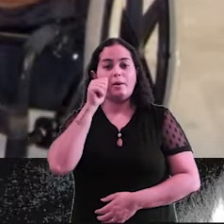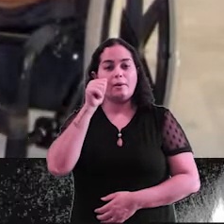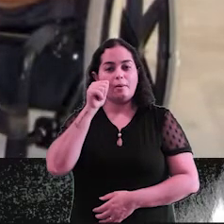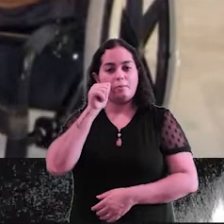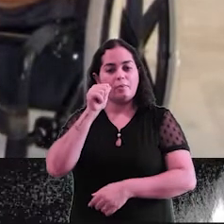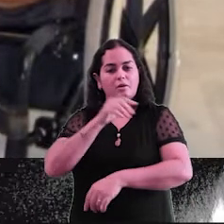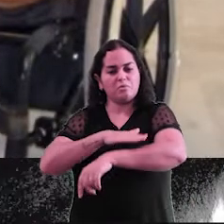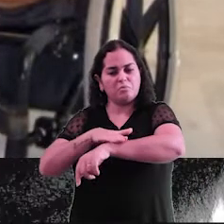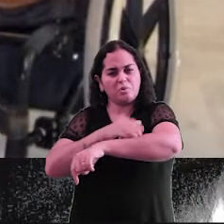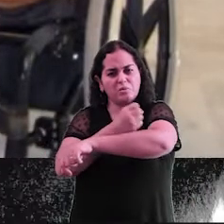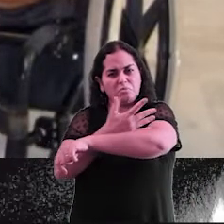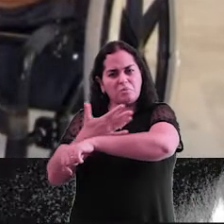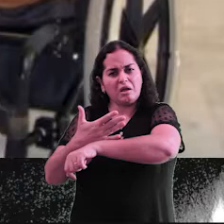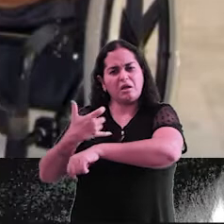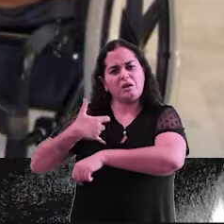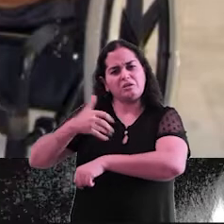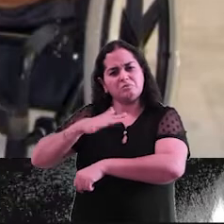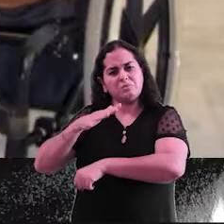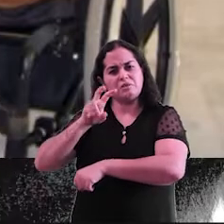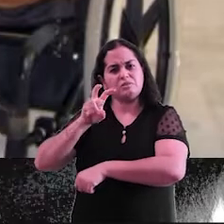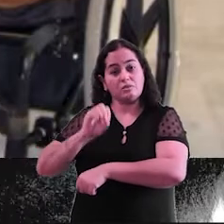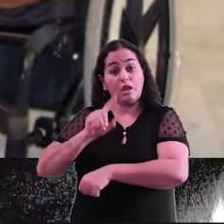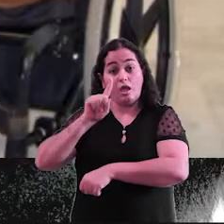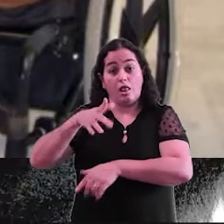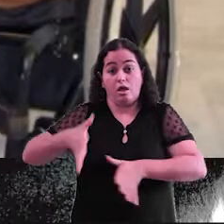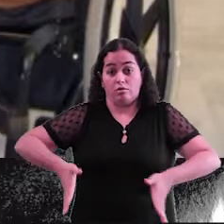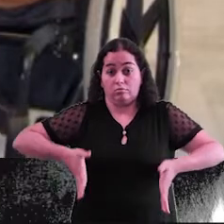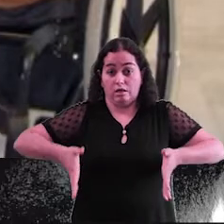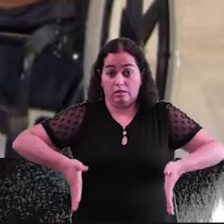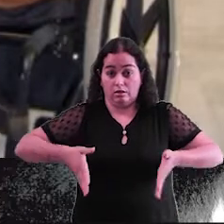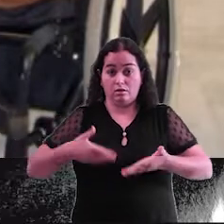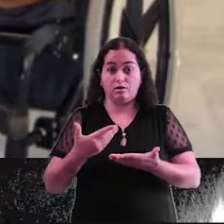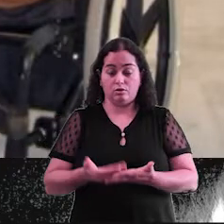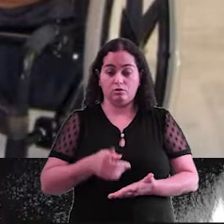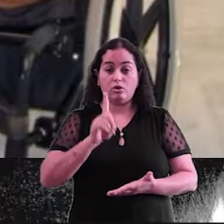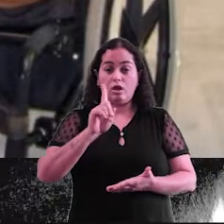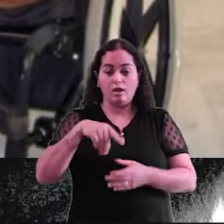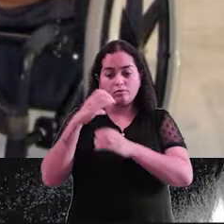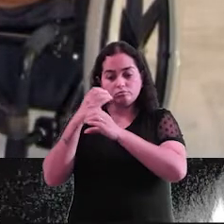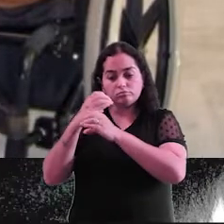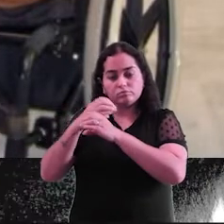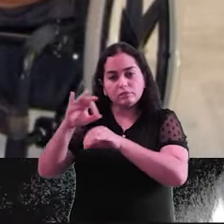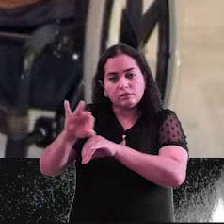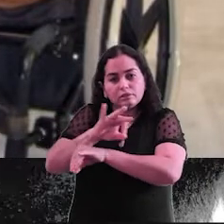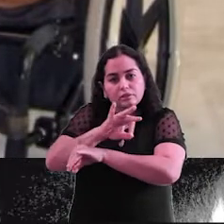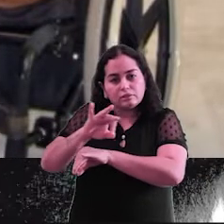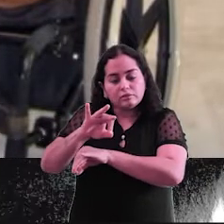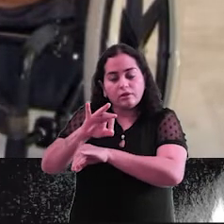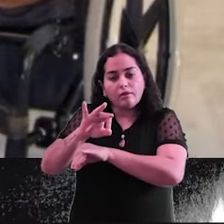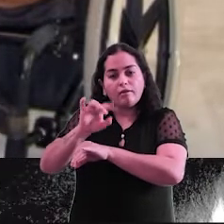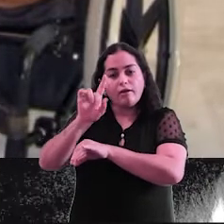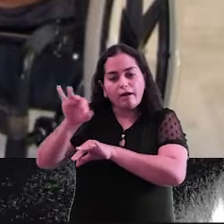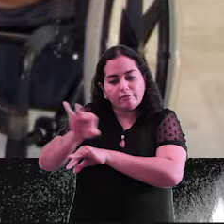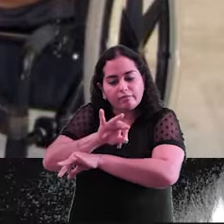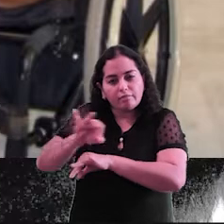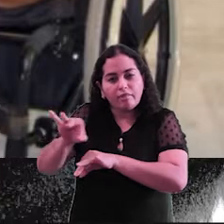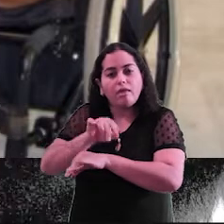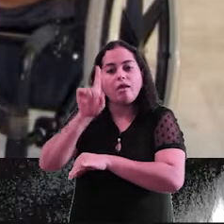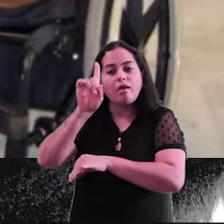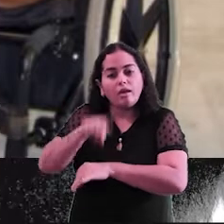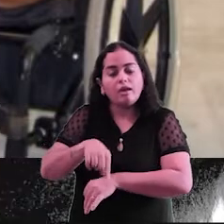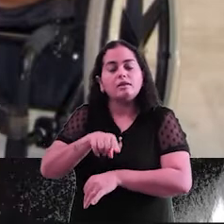é uma arquiteta e sempre pensou na questão da acessibilidade e trabalhou nesse sentido. E ela coloca um conceito que é